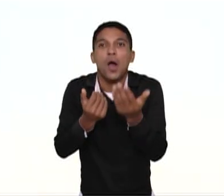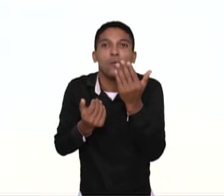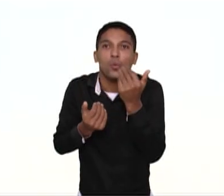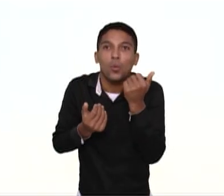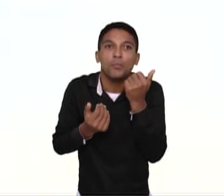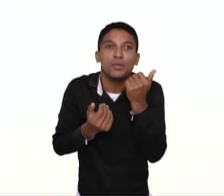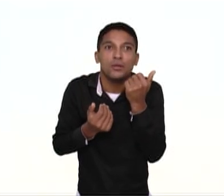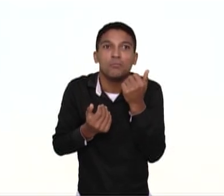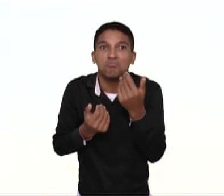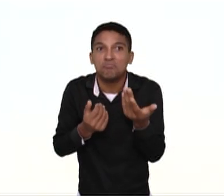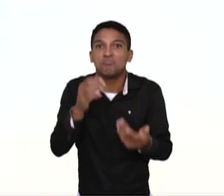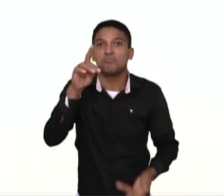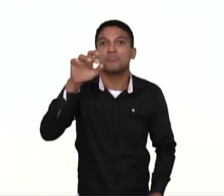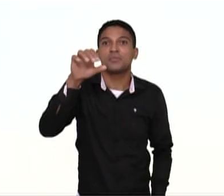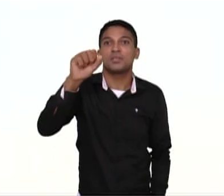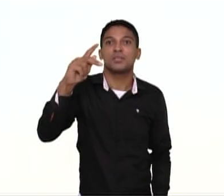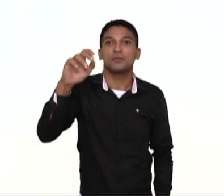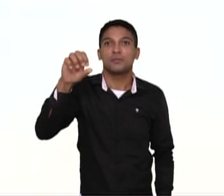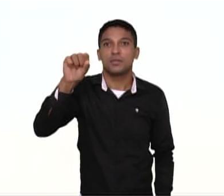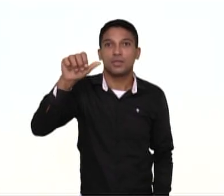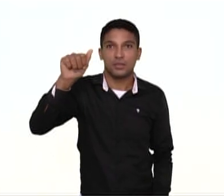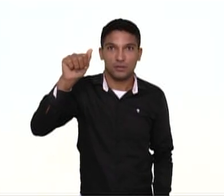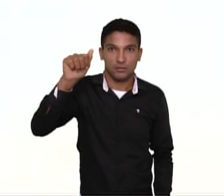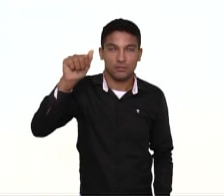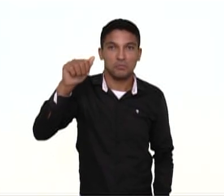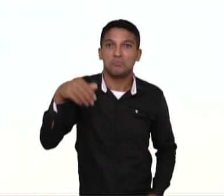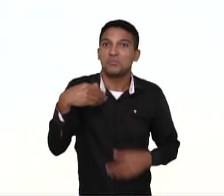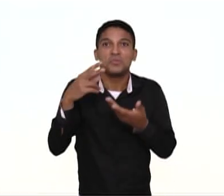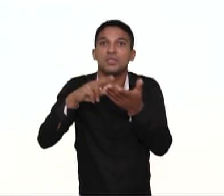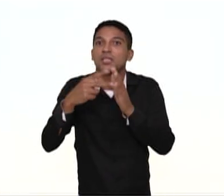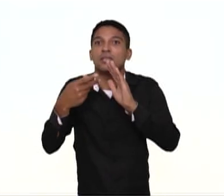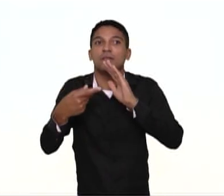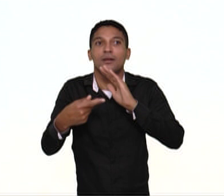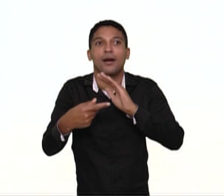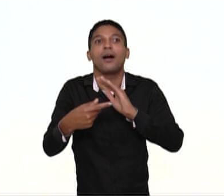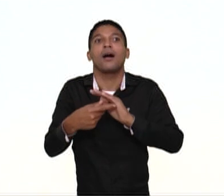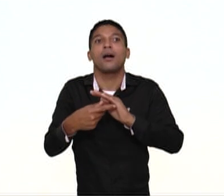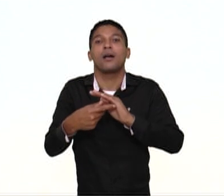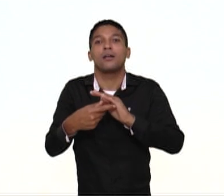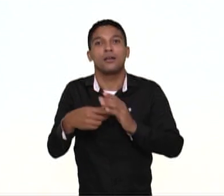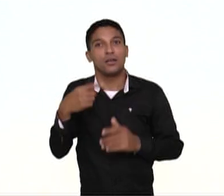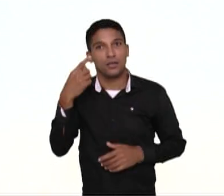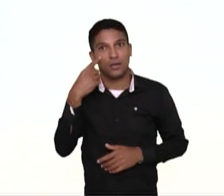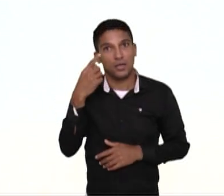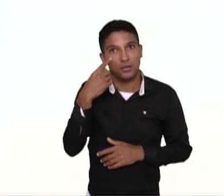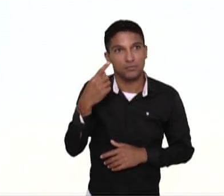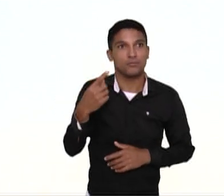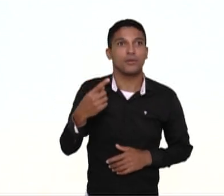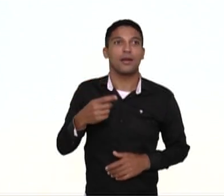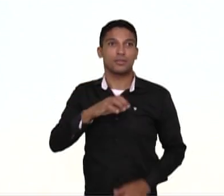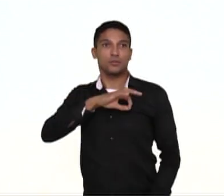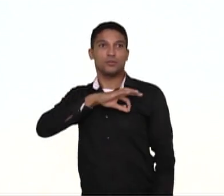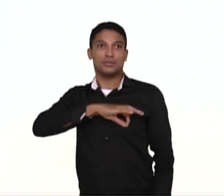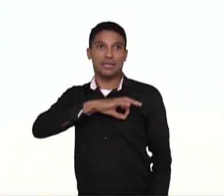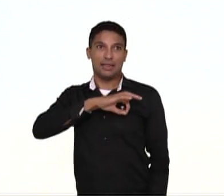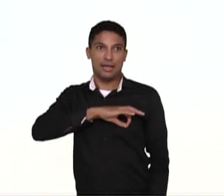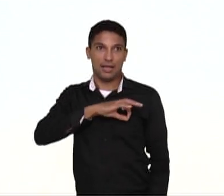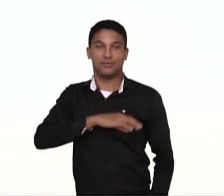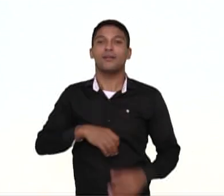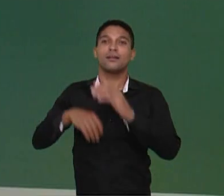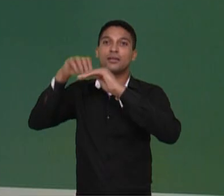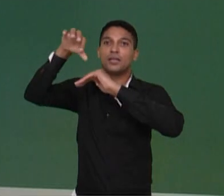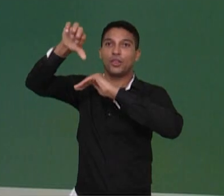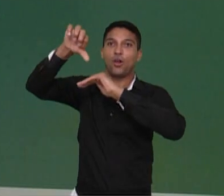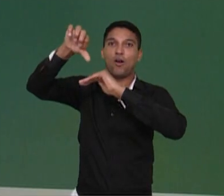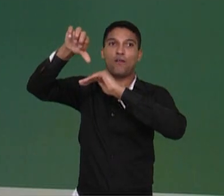reservou 9 vinte-avos do salário para as despesas. Se eu perguntasse para você, qual parte